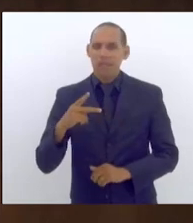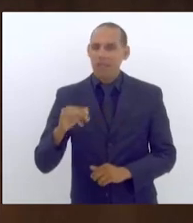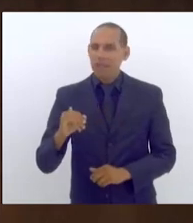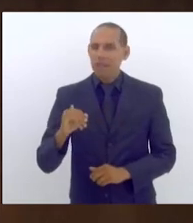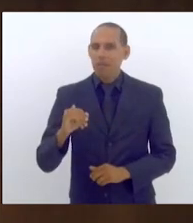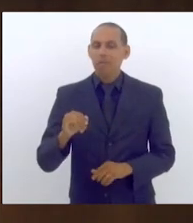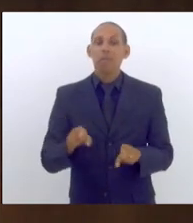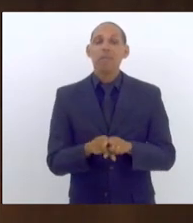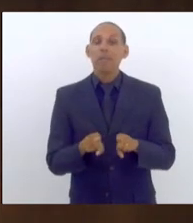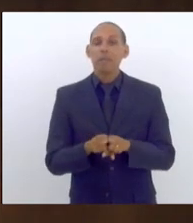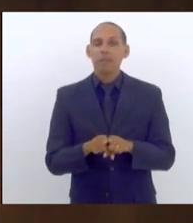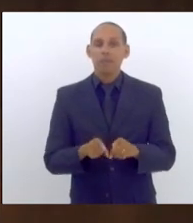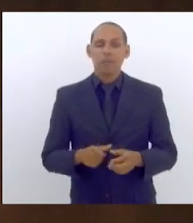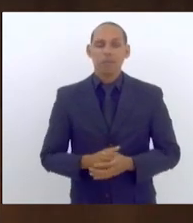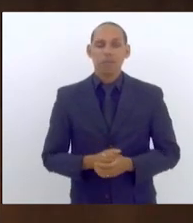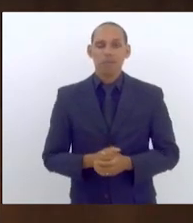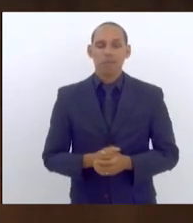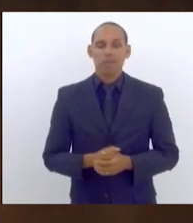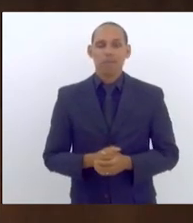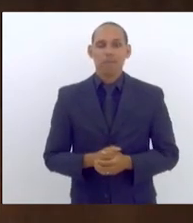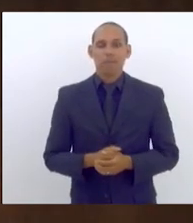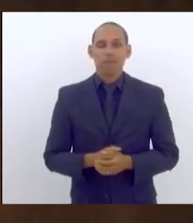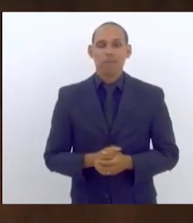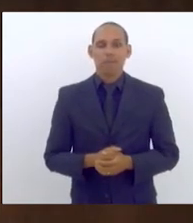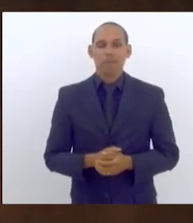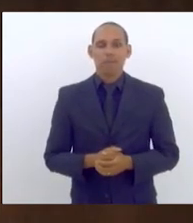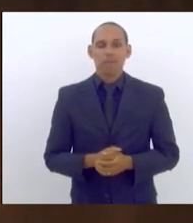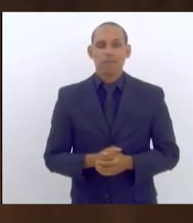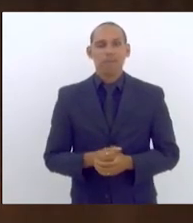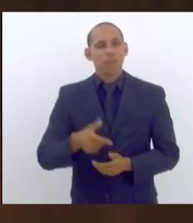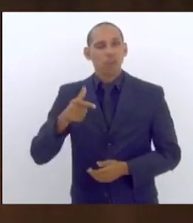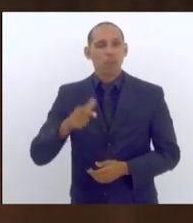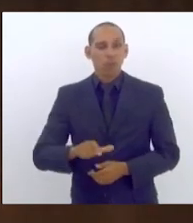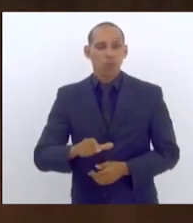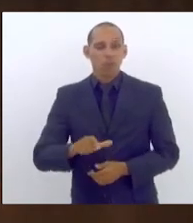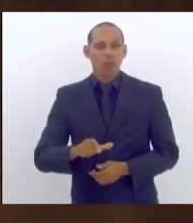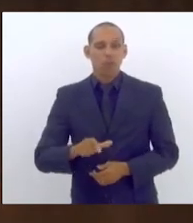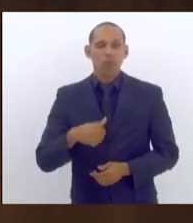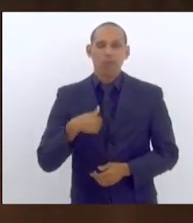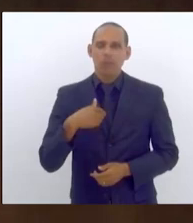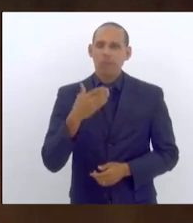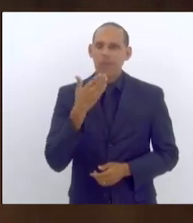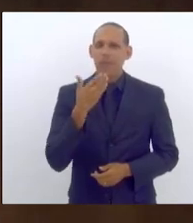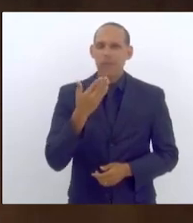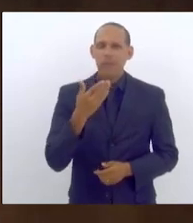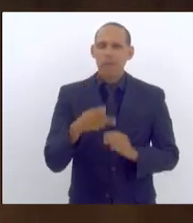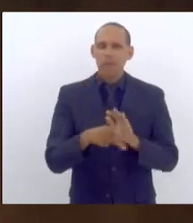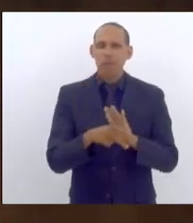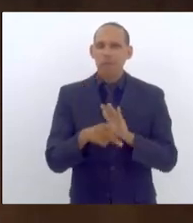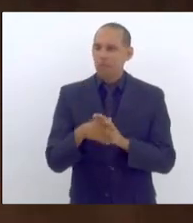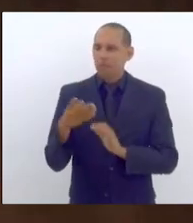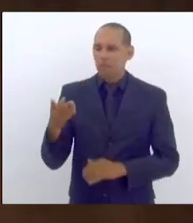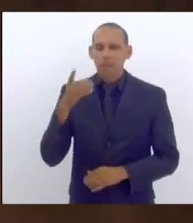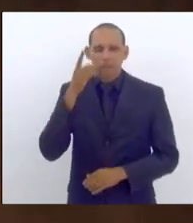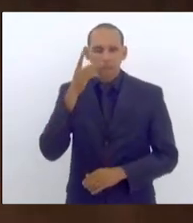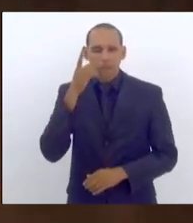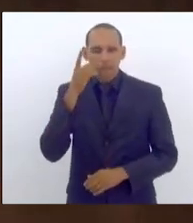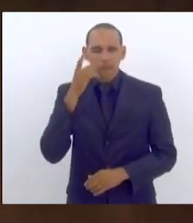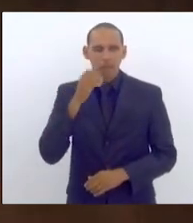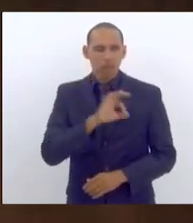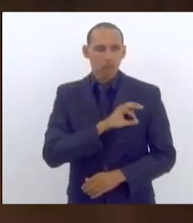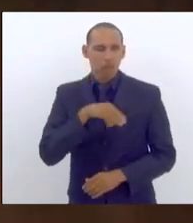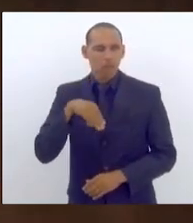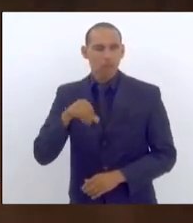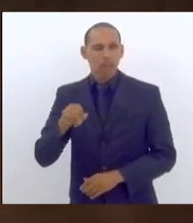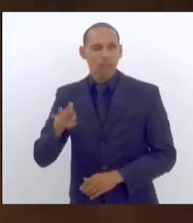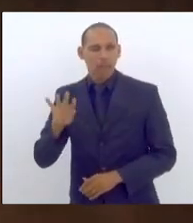e para, de certa maneira, reiterar o pedido feito pela deputada Marta